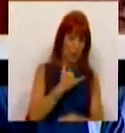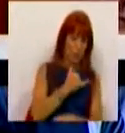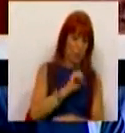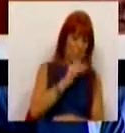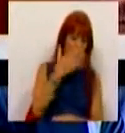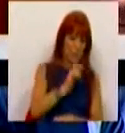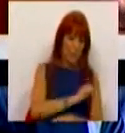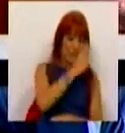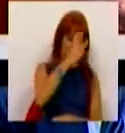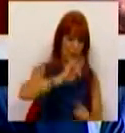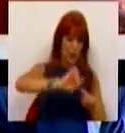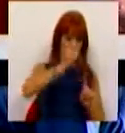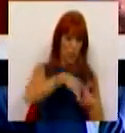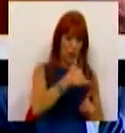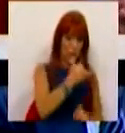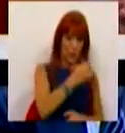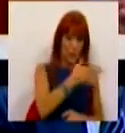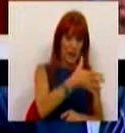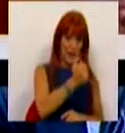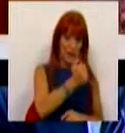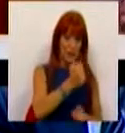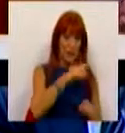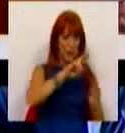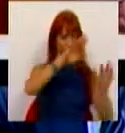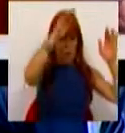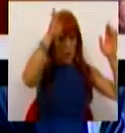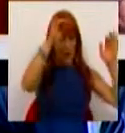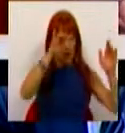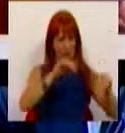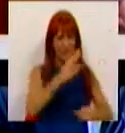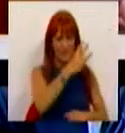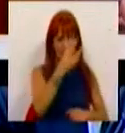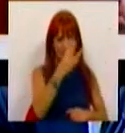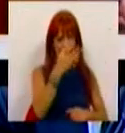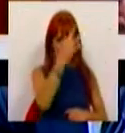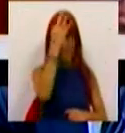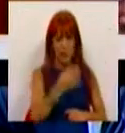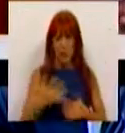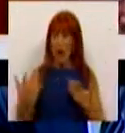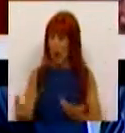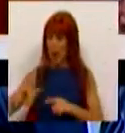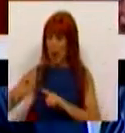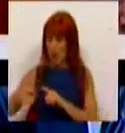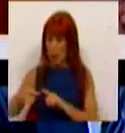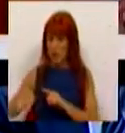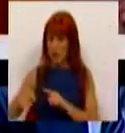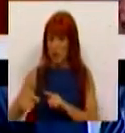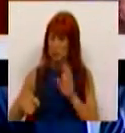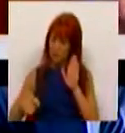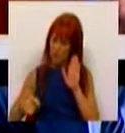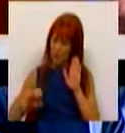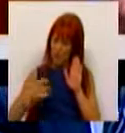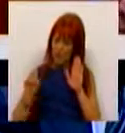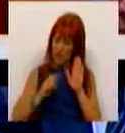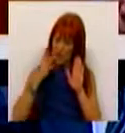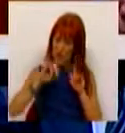no primeiro trimestre de 2015 estavam a cair 3%, estão este ano, ou melhor, no primeiro